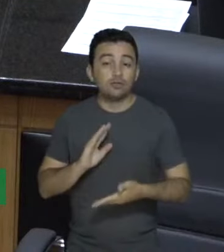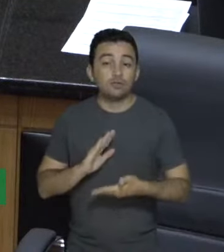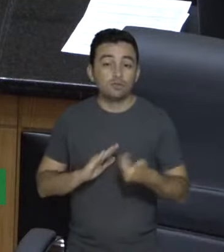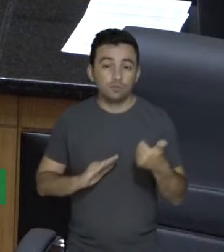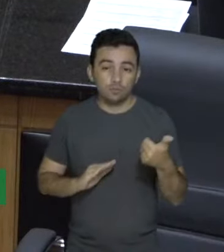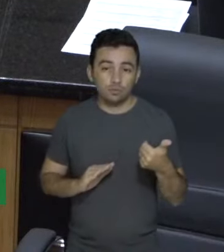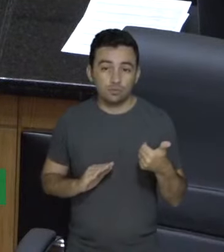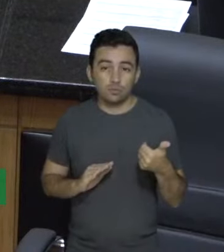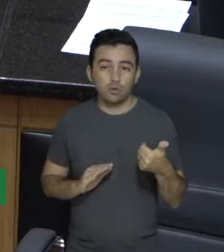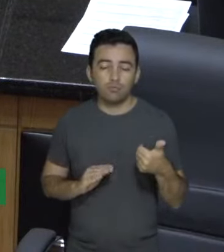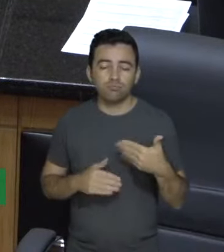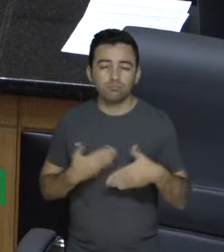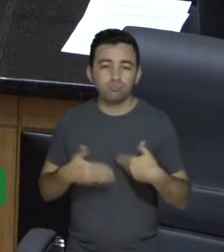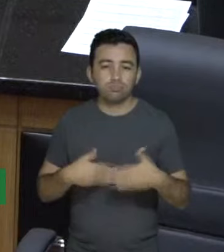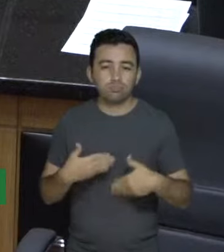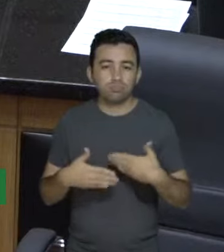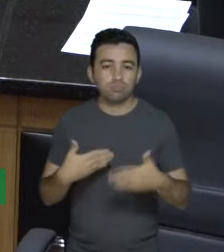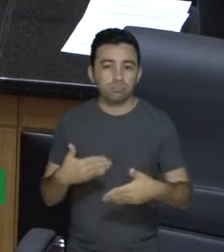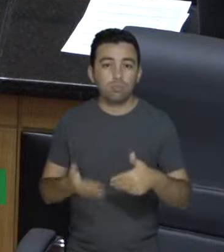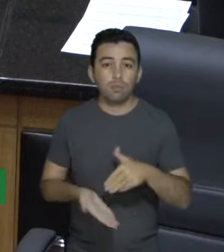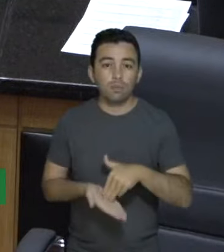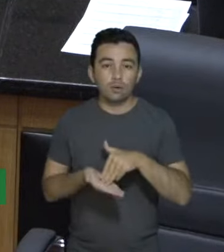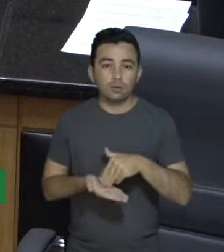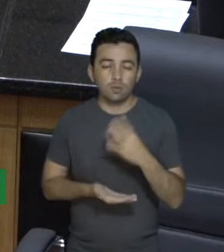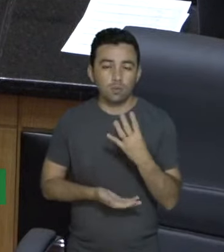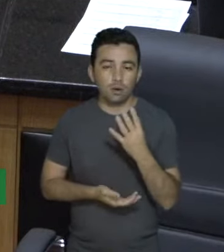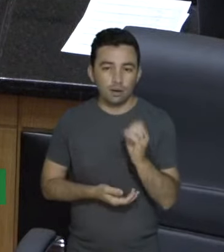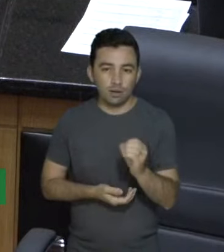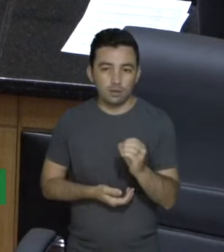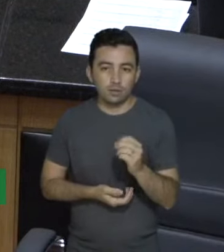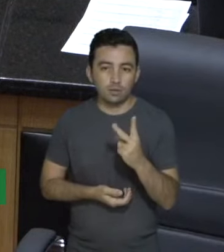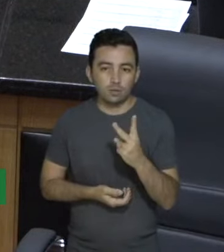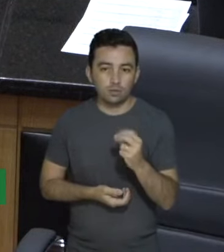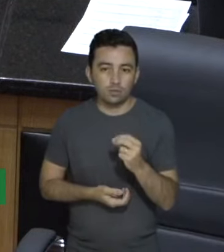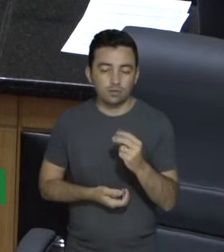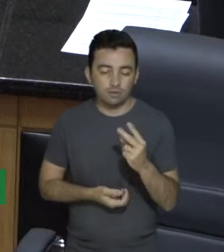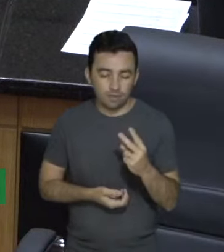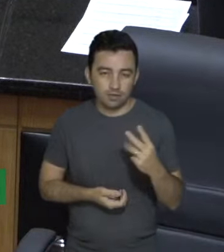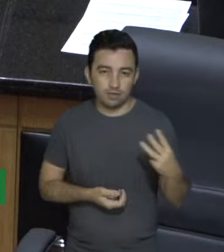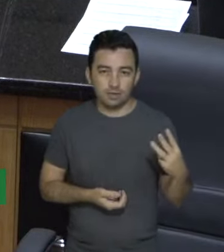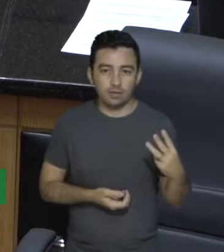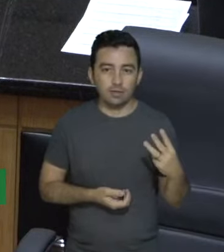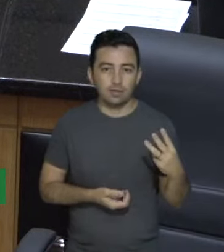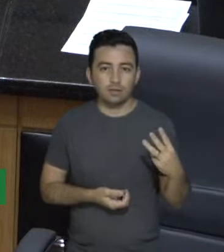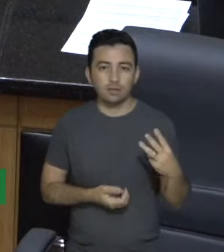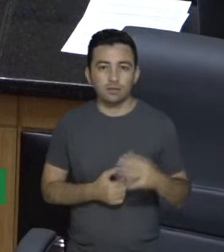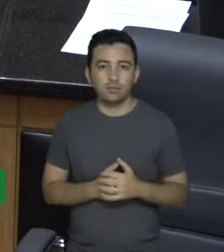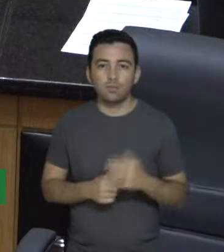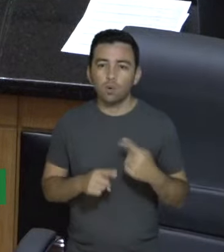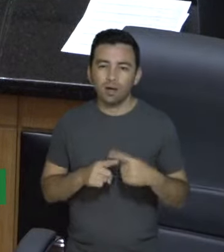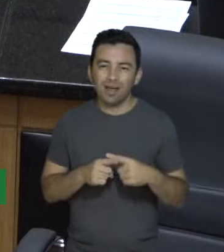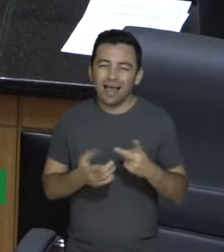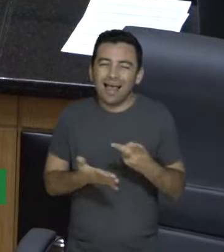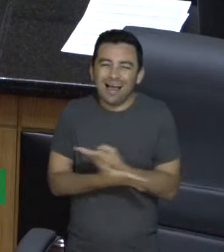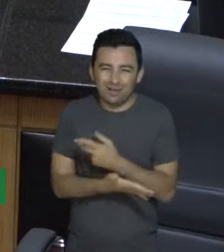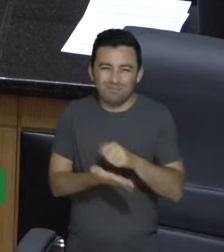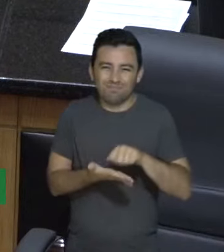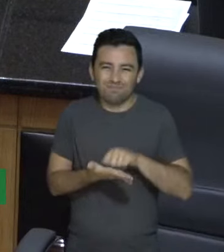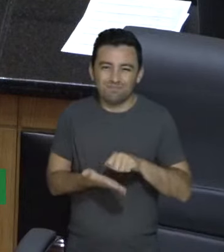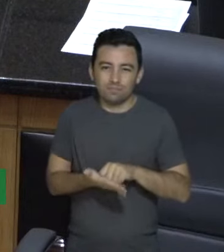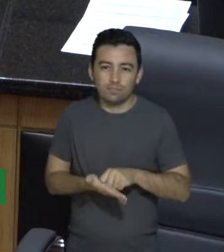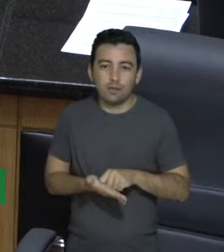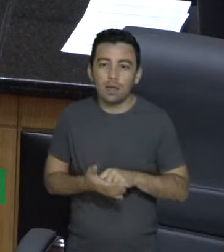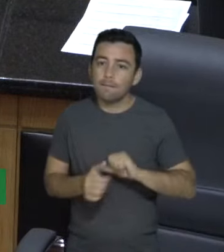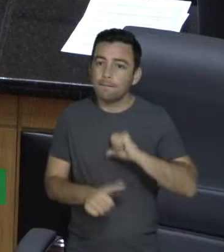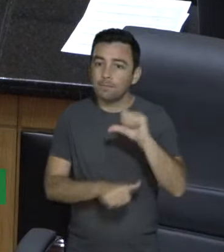da tramitação da Moção número 40 2023 em função de um erro de escrito e que